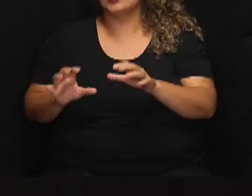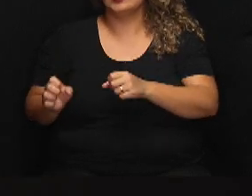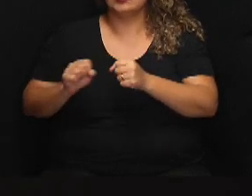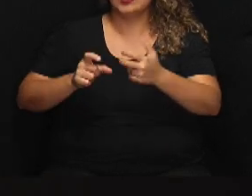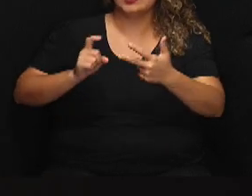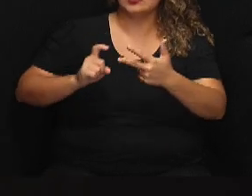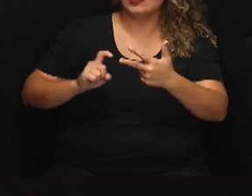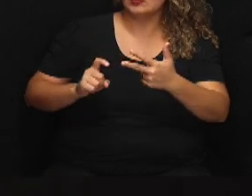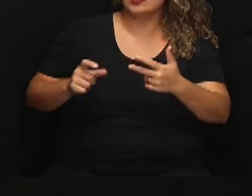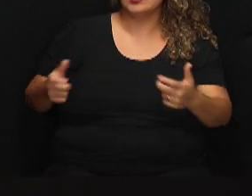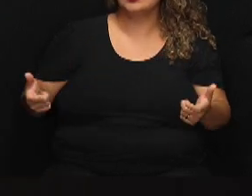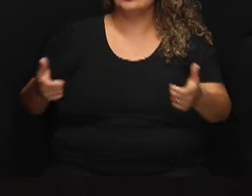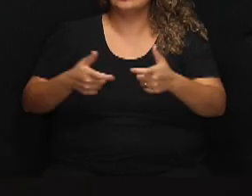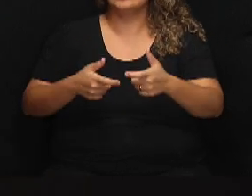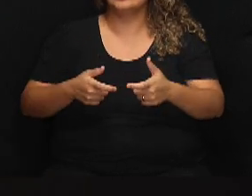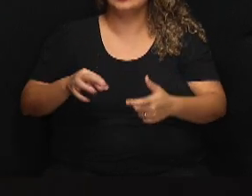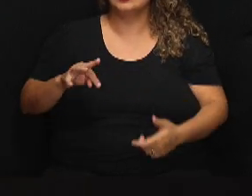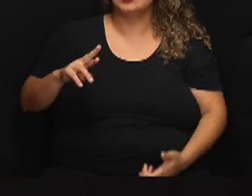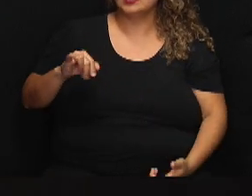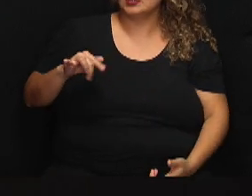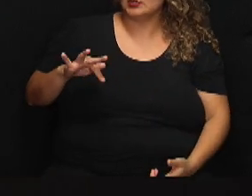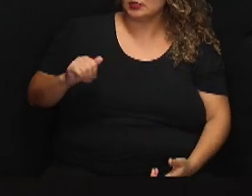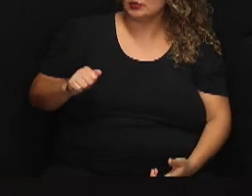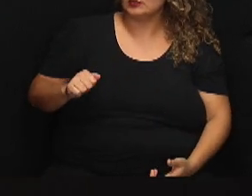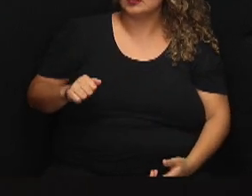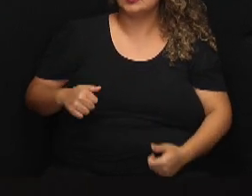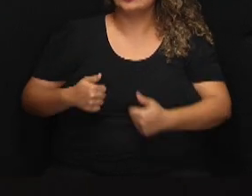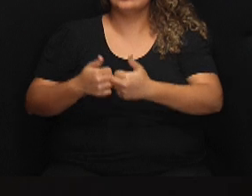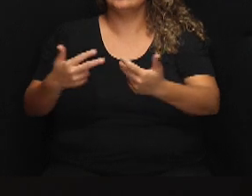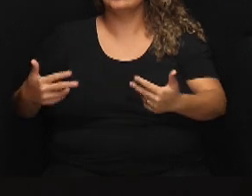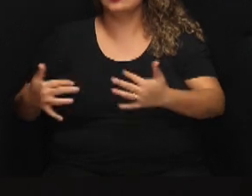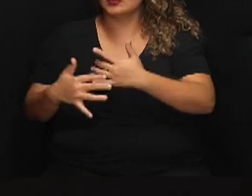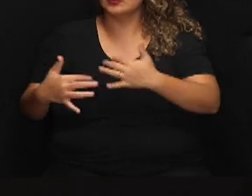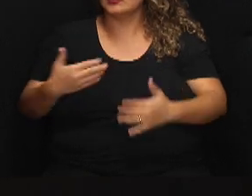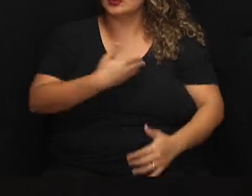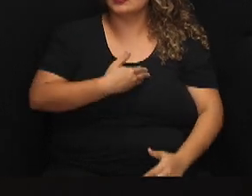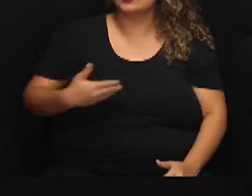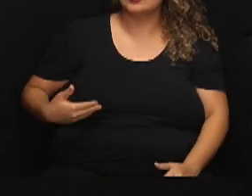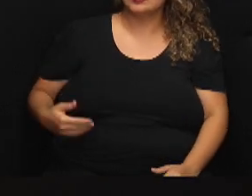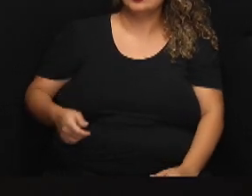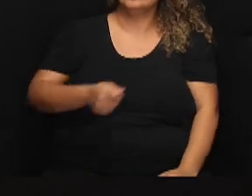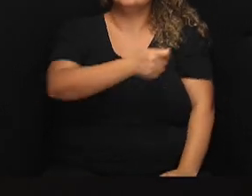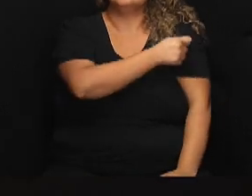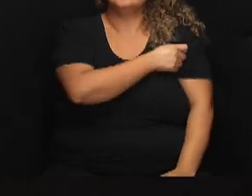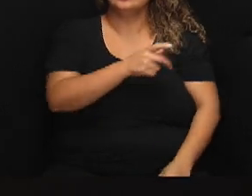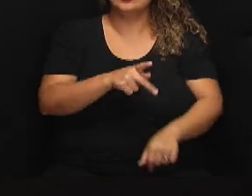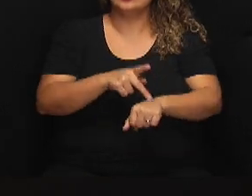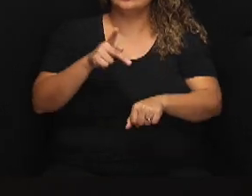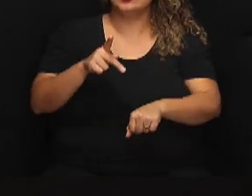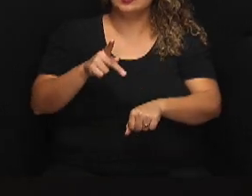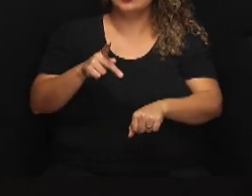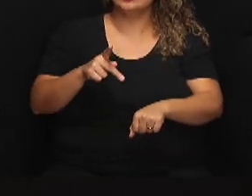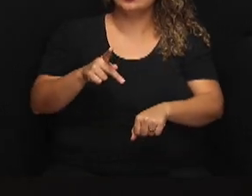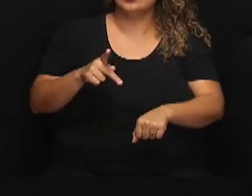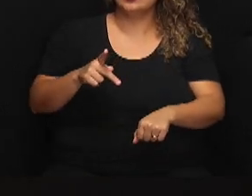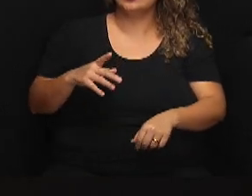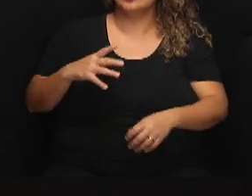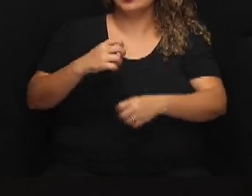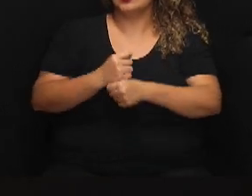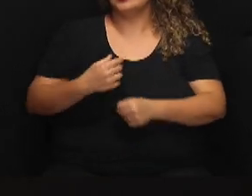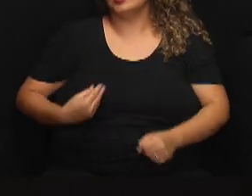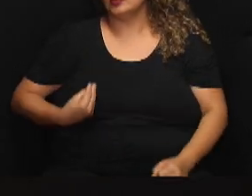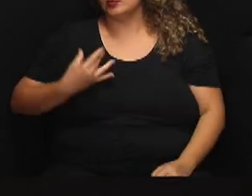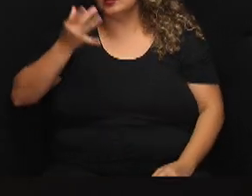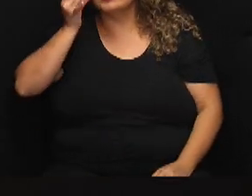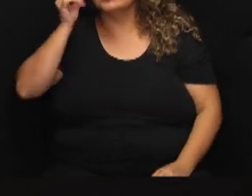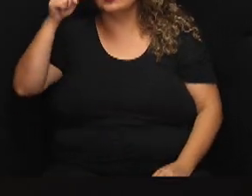conceder a redução da tarifa do transporte coletivo urbano municipal aos estudantes de pós-graduação em regime integralmente presencial aqui